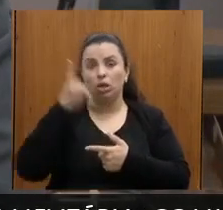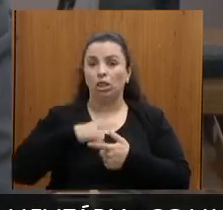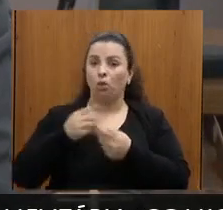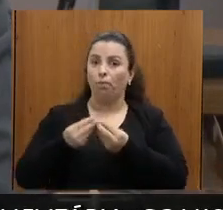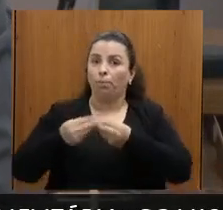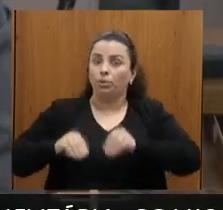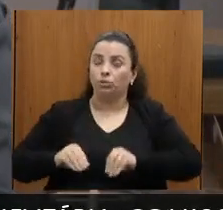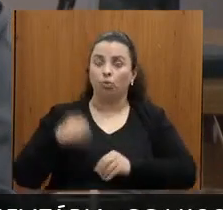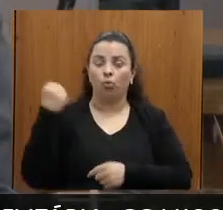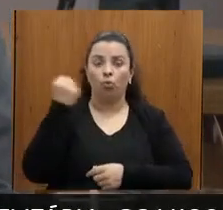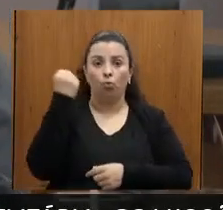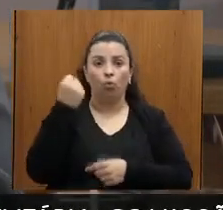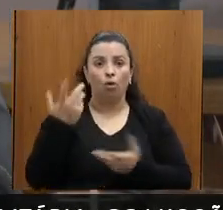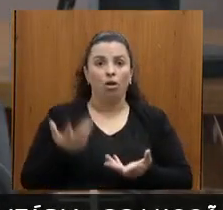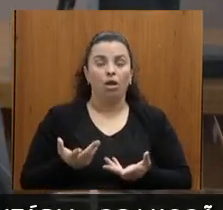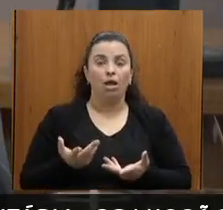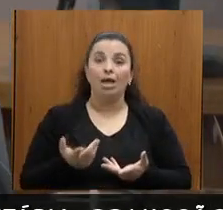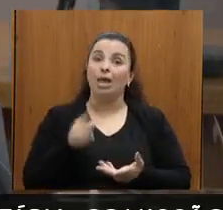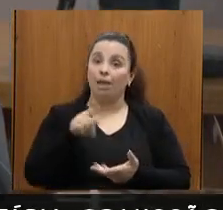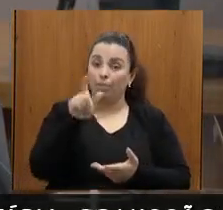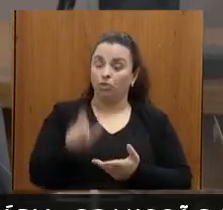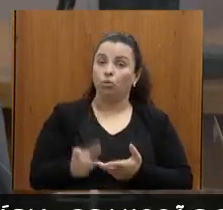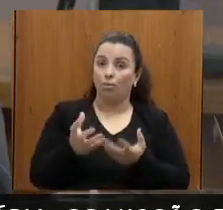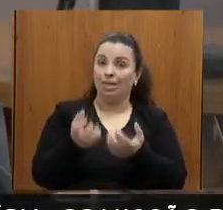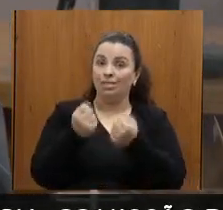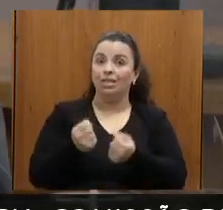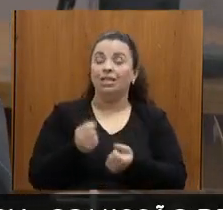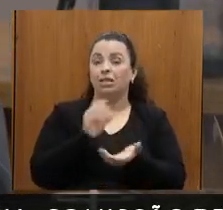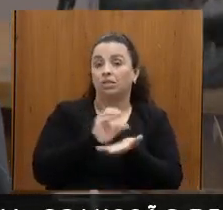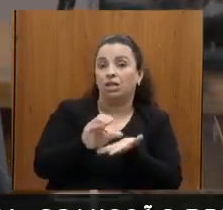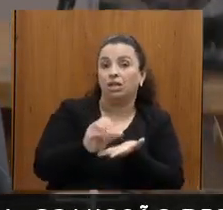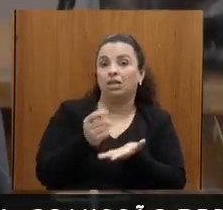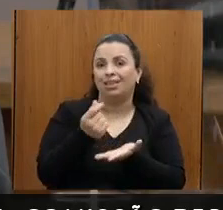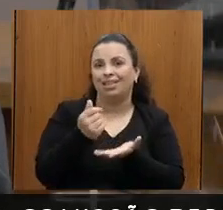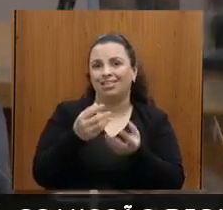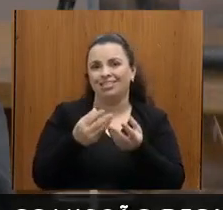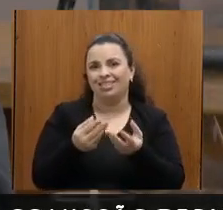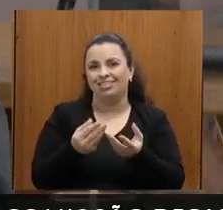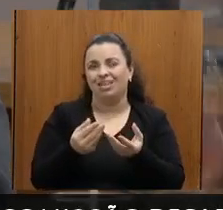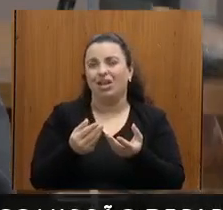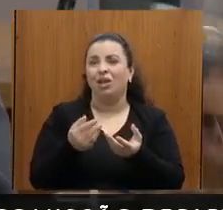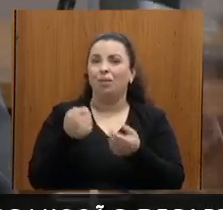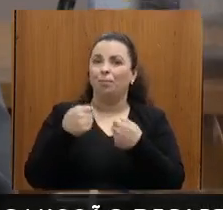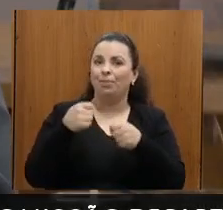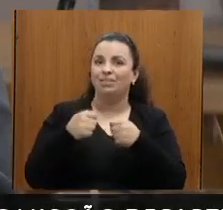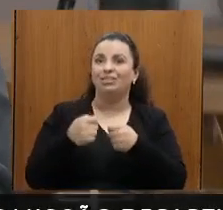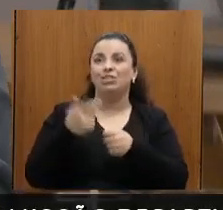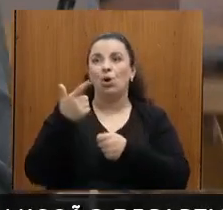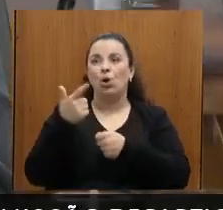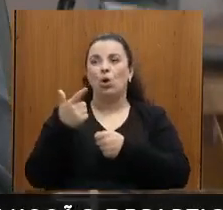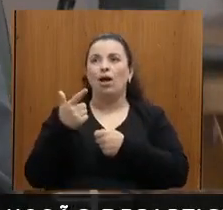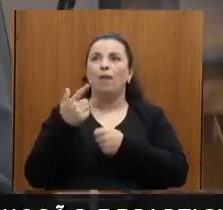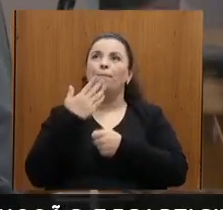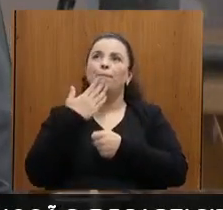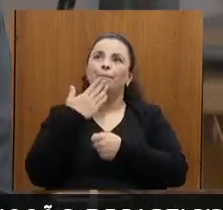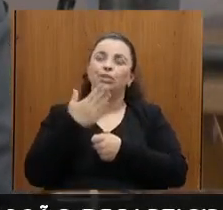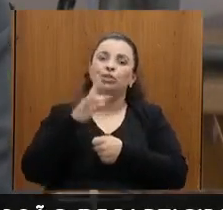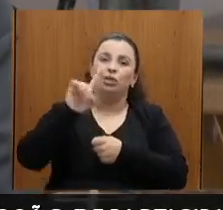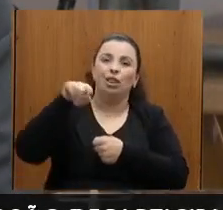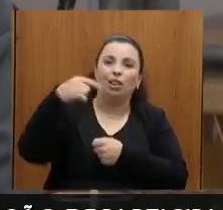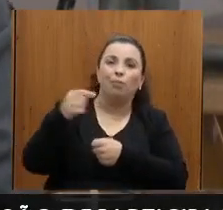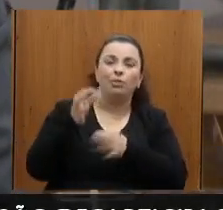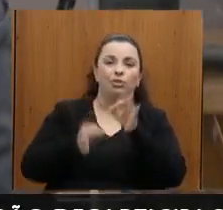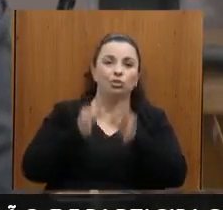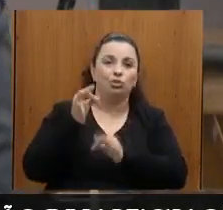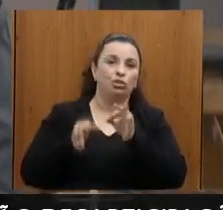Veja que a pessoa, para poder aceitar essa indenização, ela tem que assinar um termo dizendo que ela abre mão de fazer qualquer recurso na justiça posteriormente após